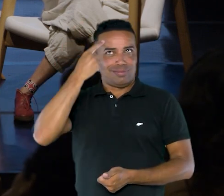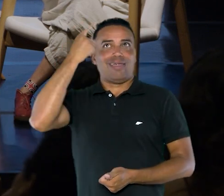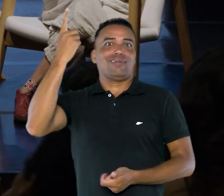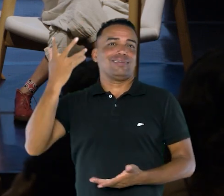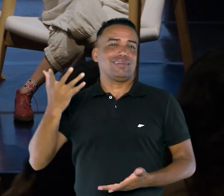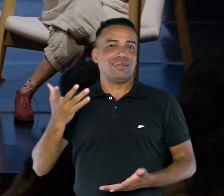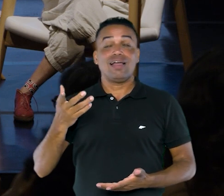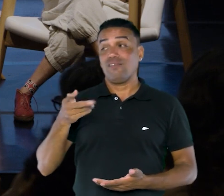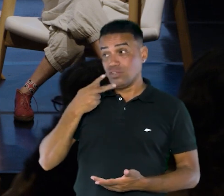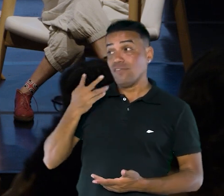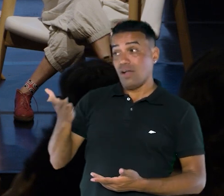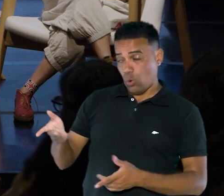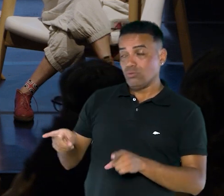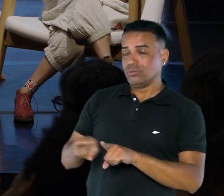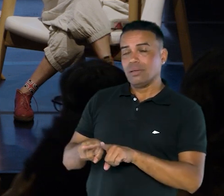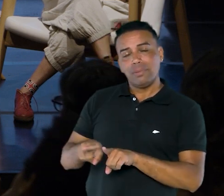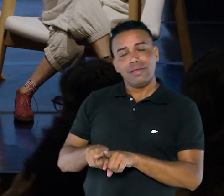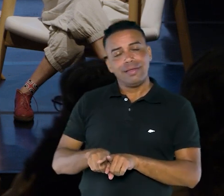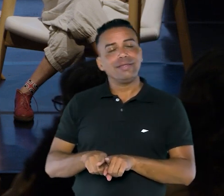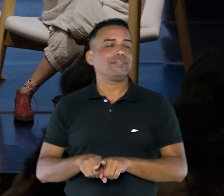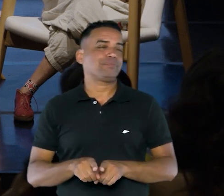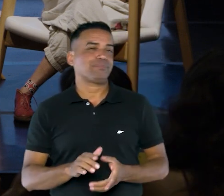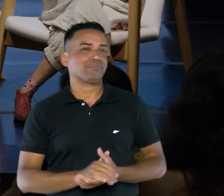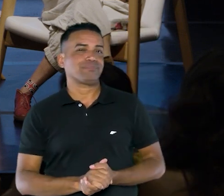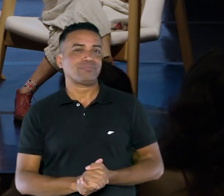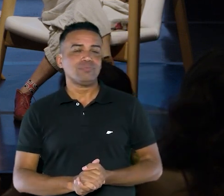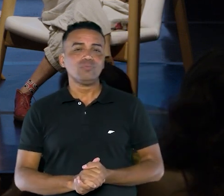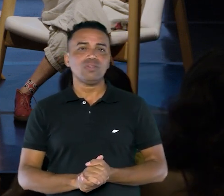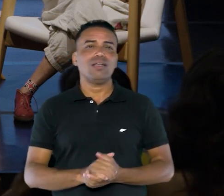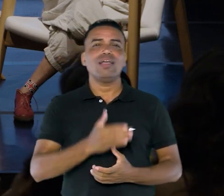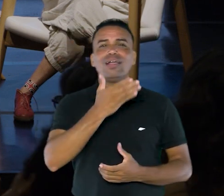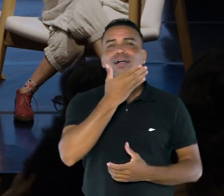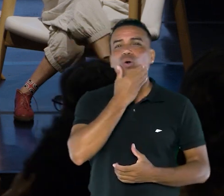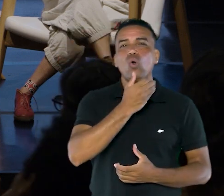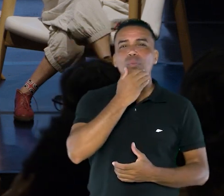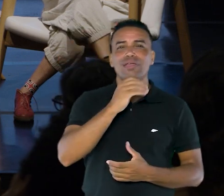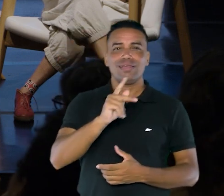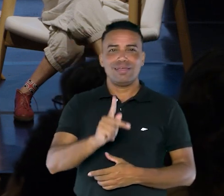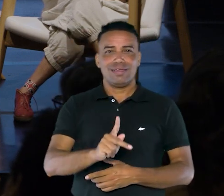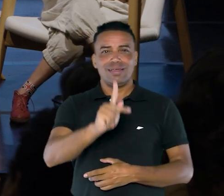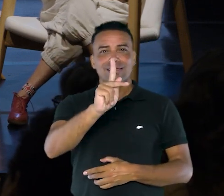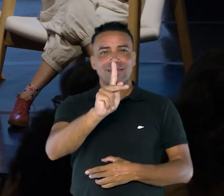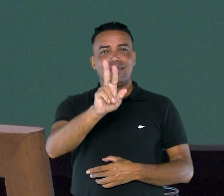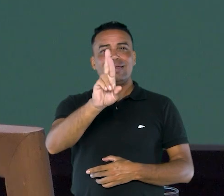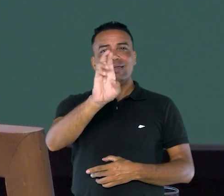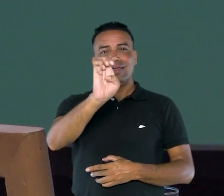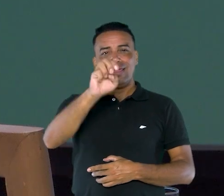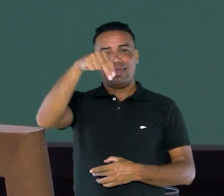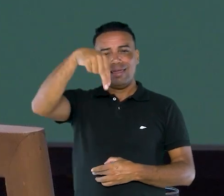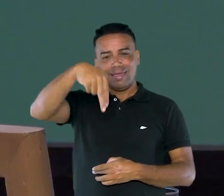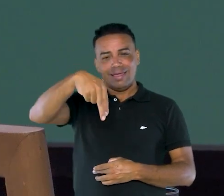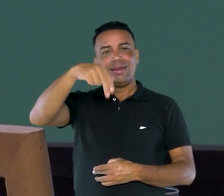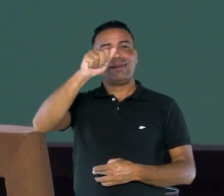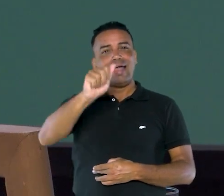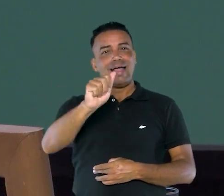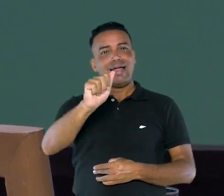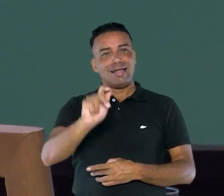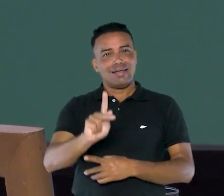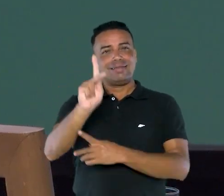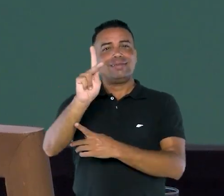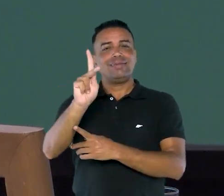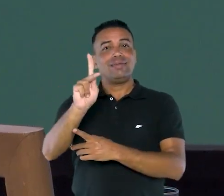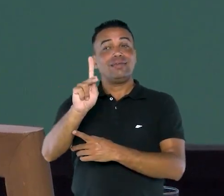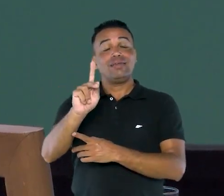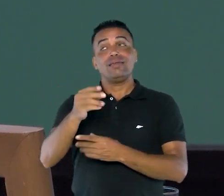Então, e você mesma citou, né, de alguma forma indireta, o Krenak, Como Adiar o Fim do Mundo.